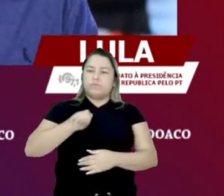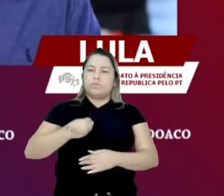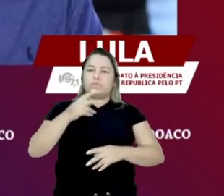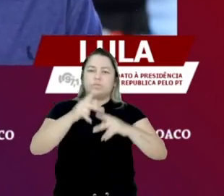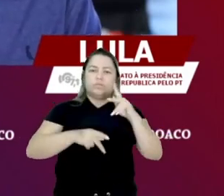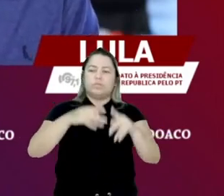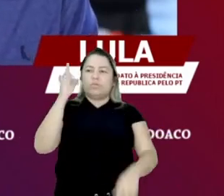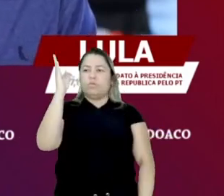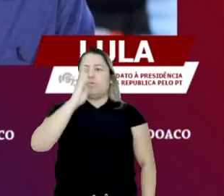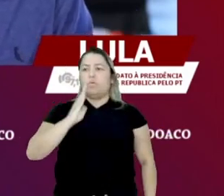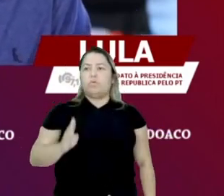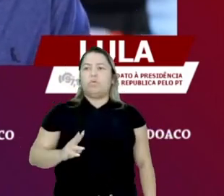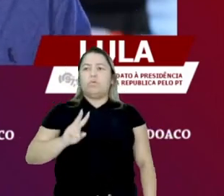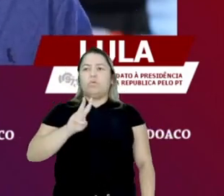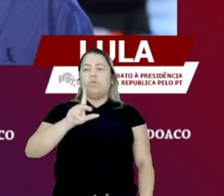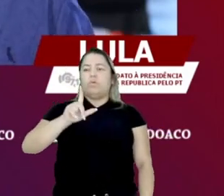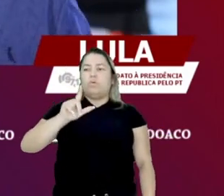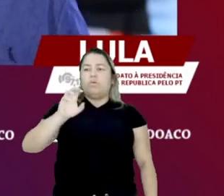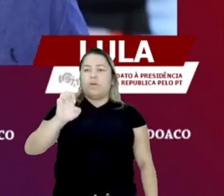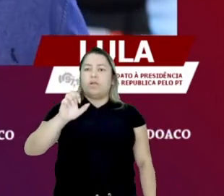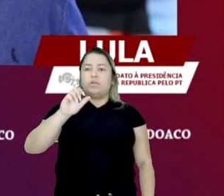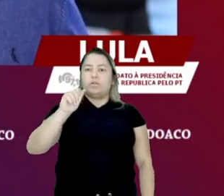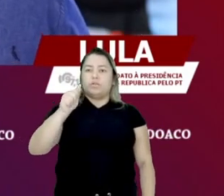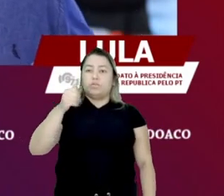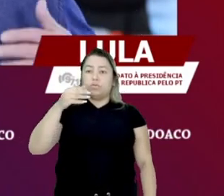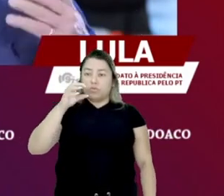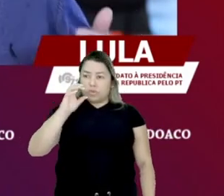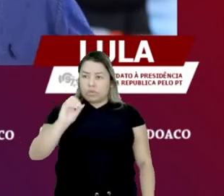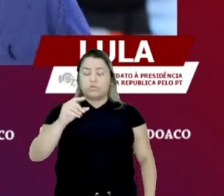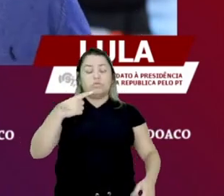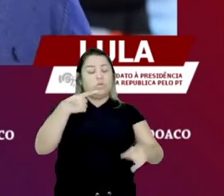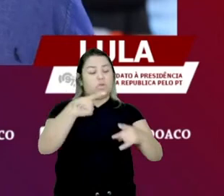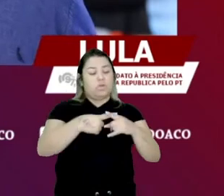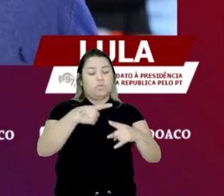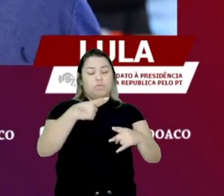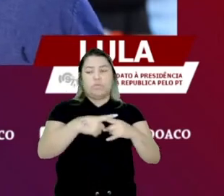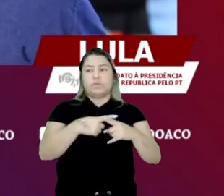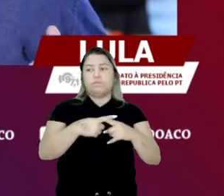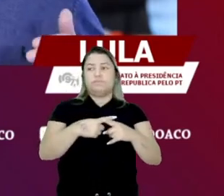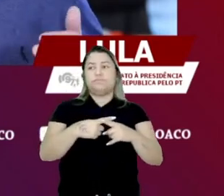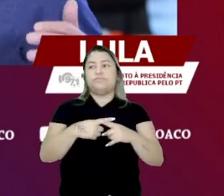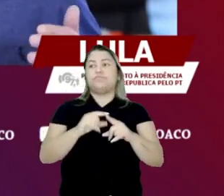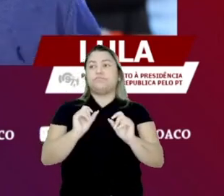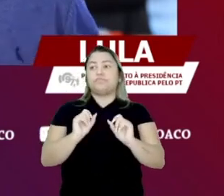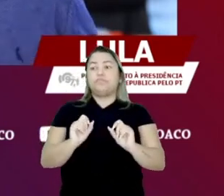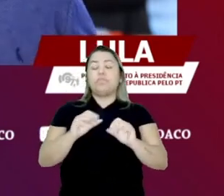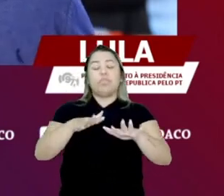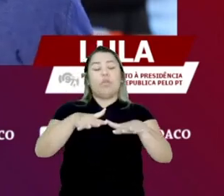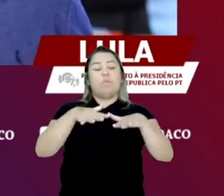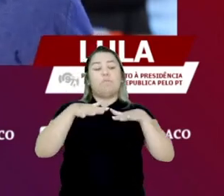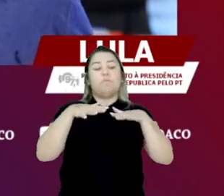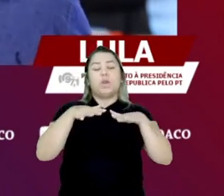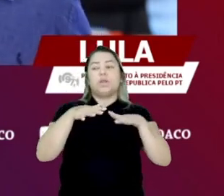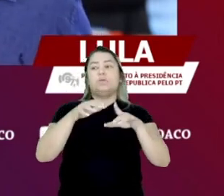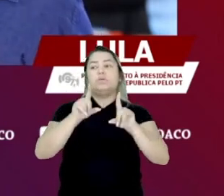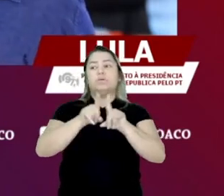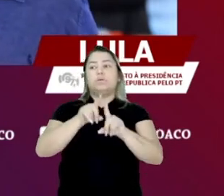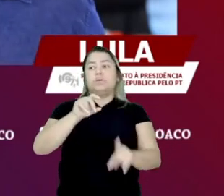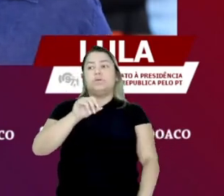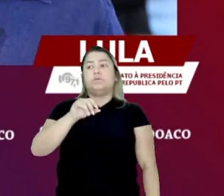tivemos muitos prefeitos, nós tivemos o Chico Simões, nós tivemos o Geraldo em Timóteo, nós tivemos o Chico Simões em